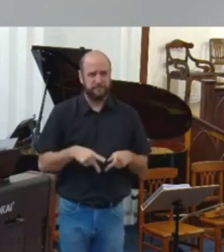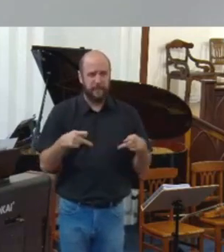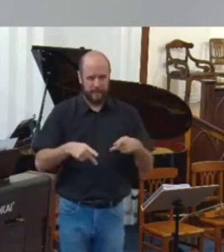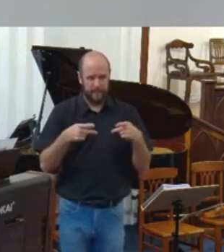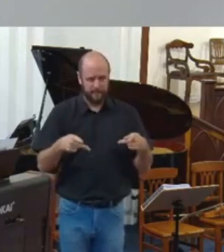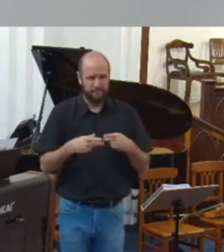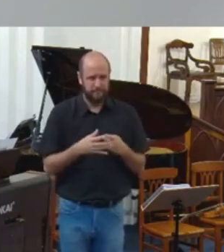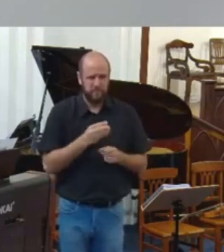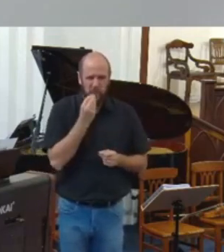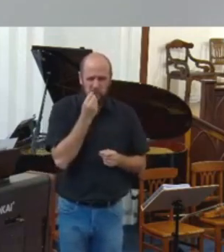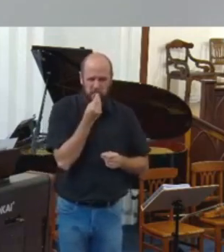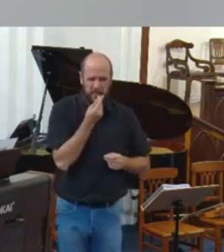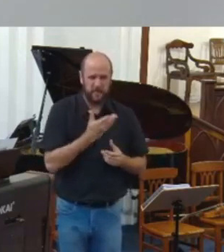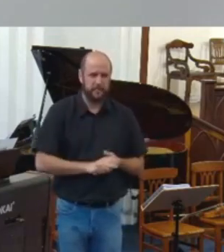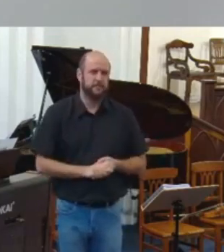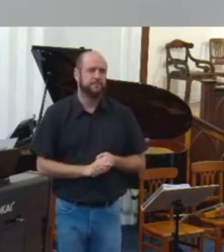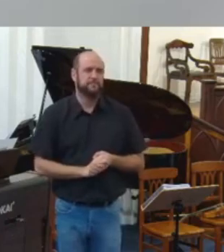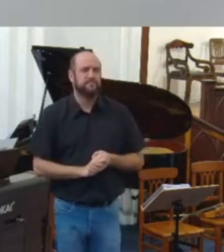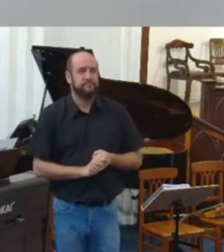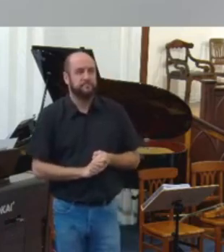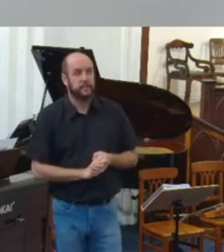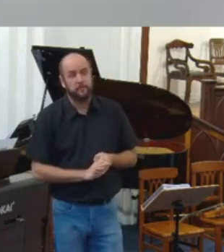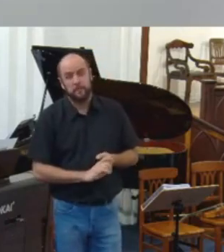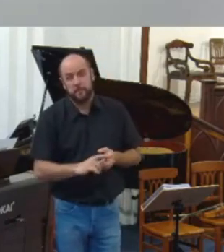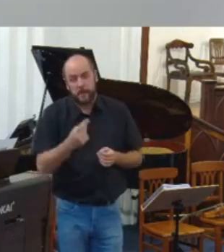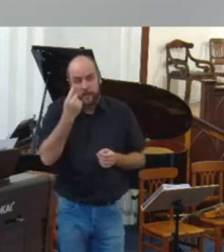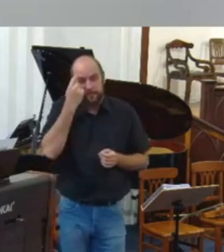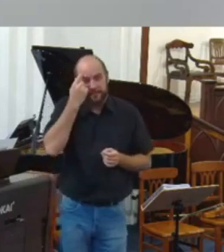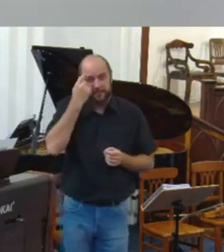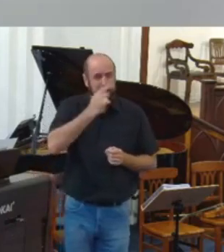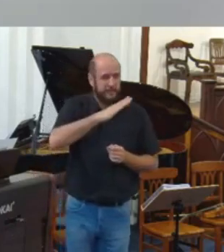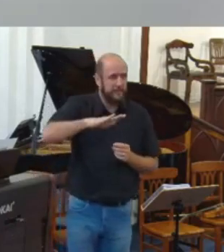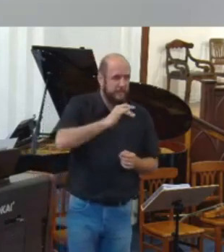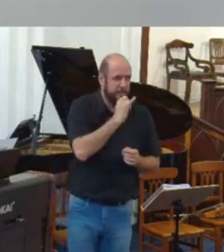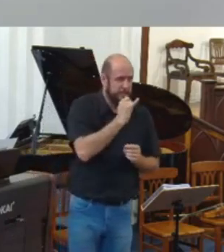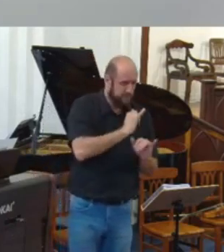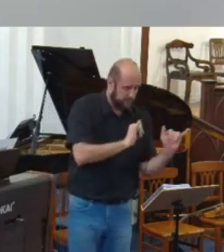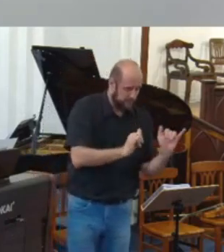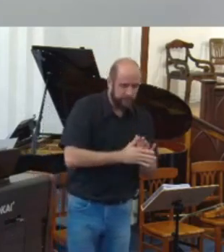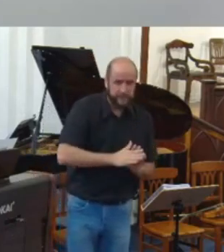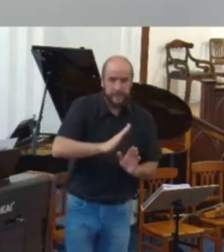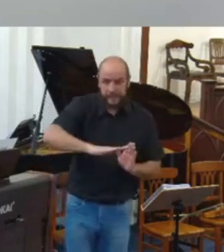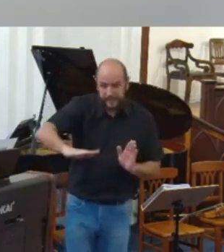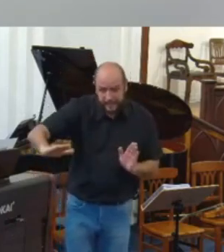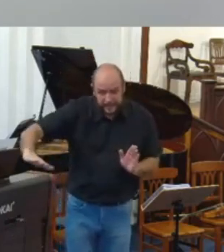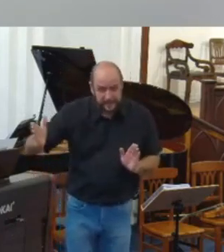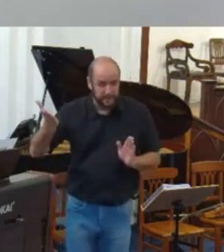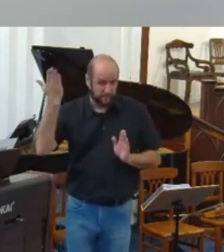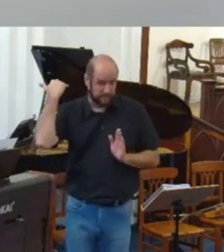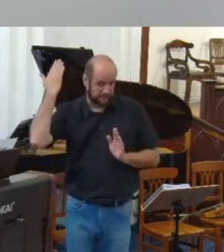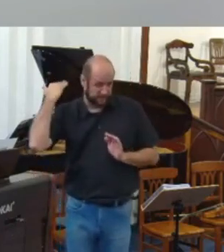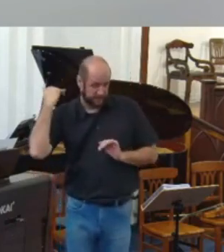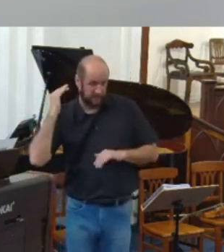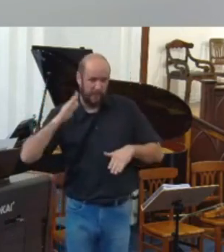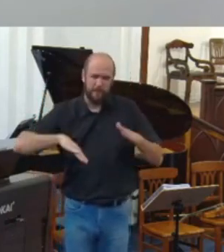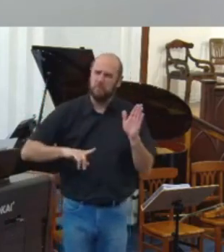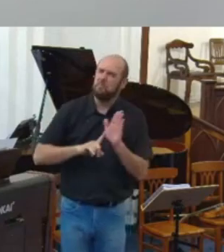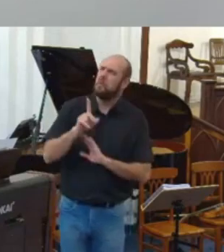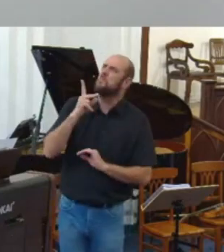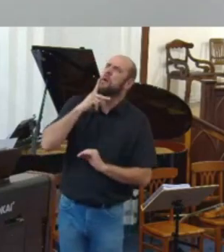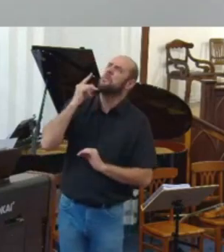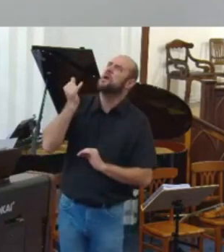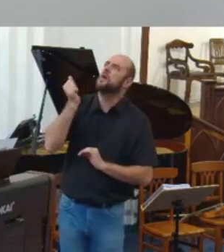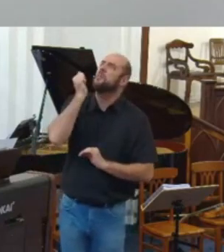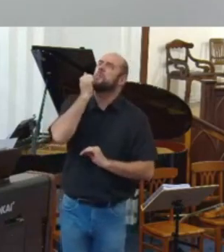tem um significado. E as crianças daquela época, ainda estou falando com as crianças, e as crianças daquela época muitas vezes perguntavam: